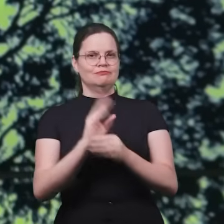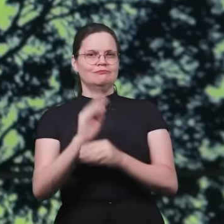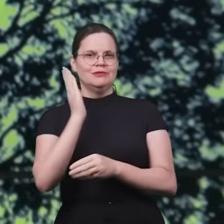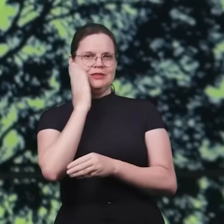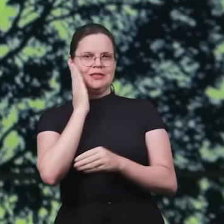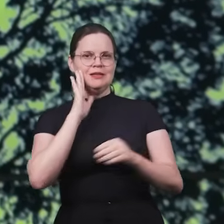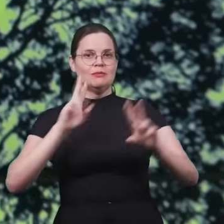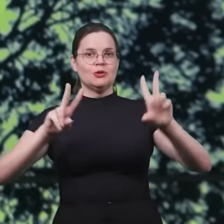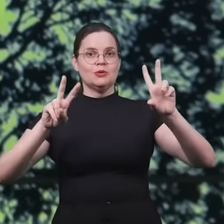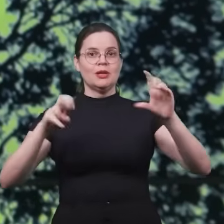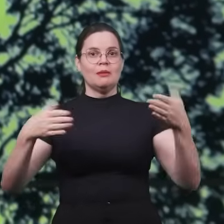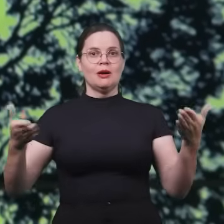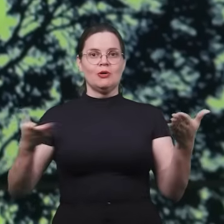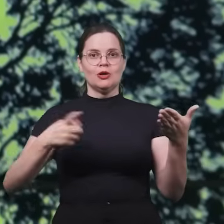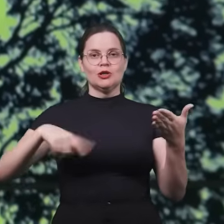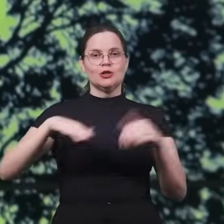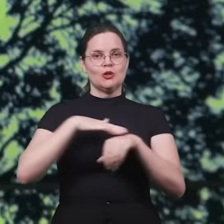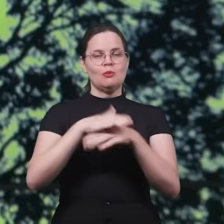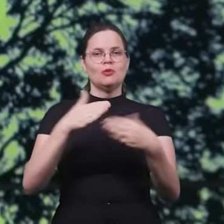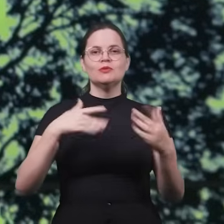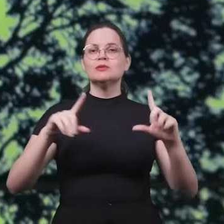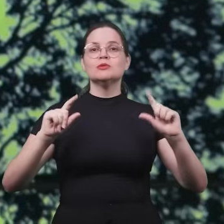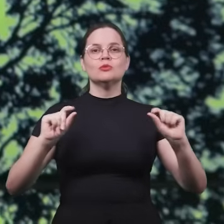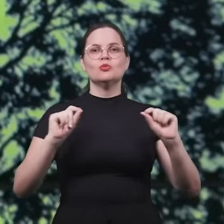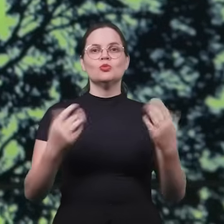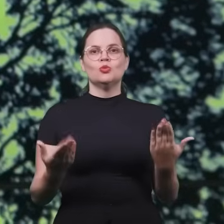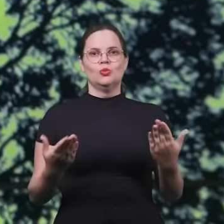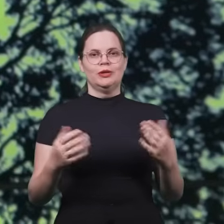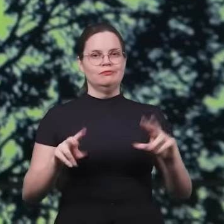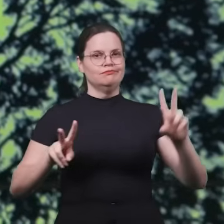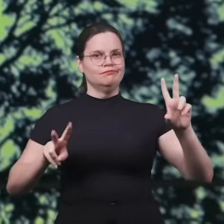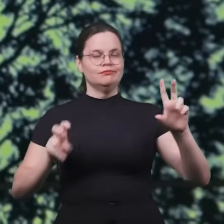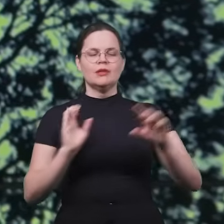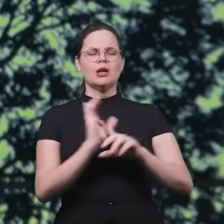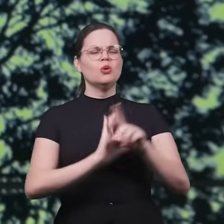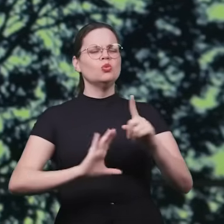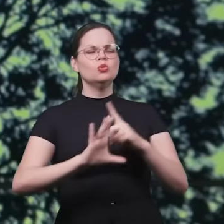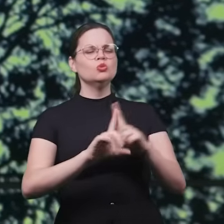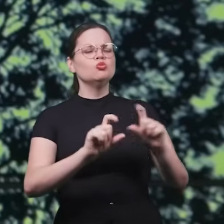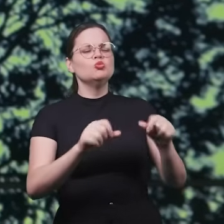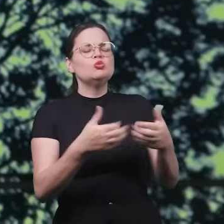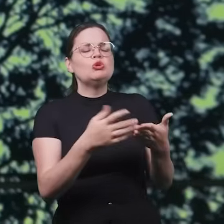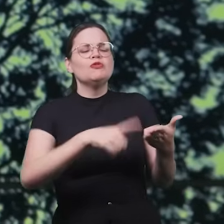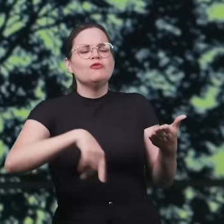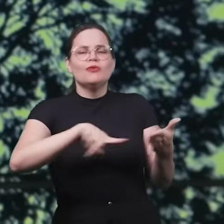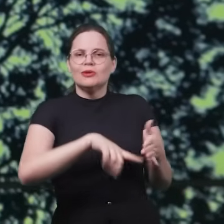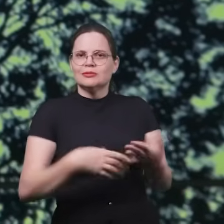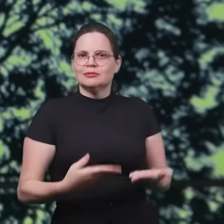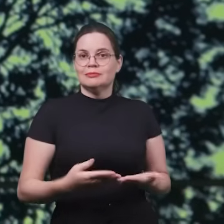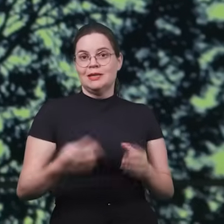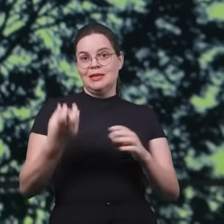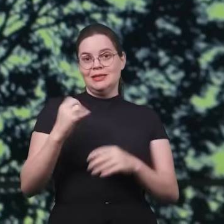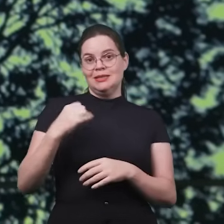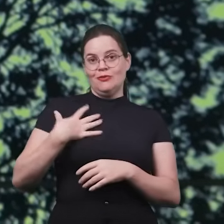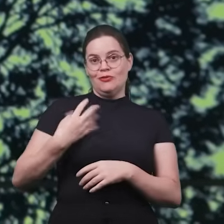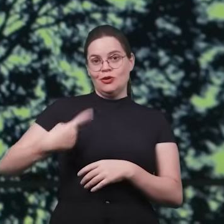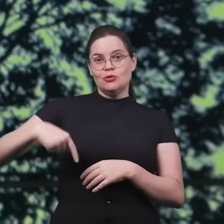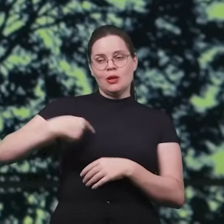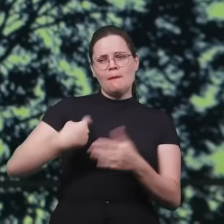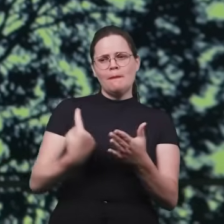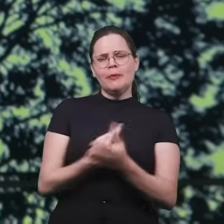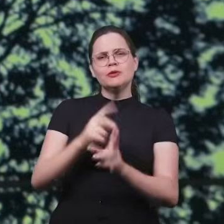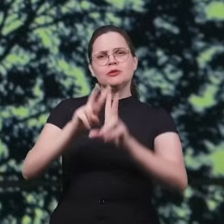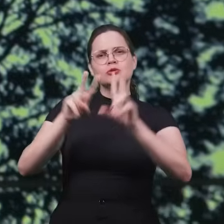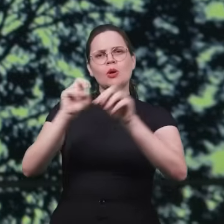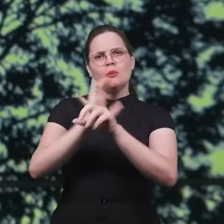que culto é esse o vosso? Quando nossos filhos nos perguntarem, o nosso objetivo é o fortalecimento da